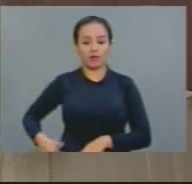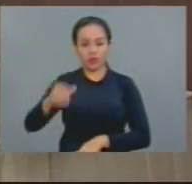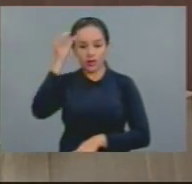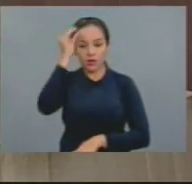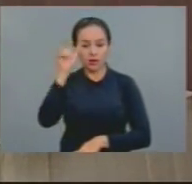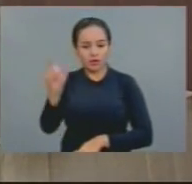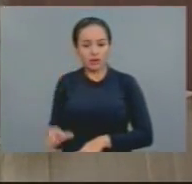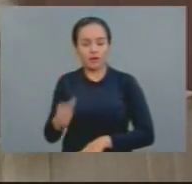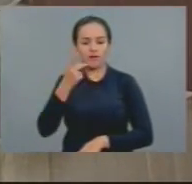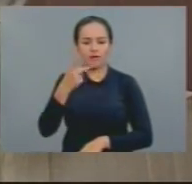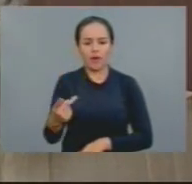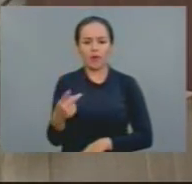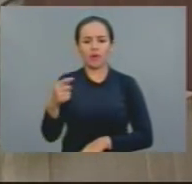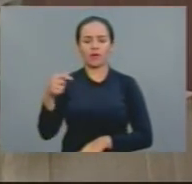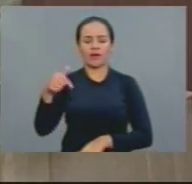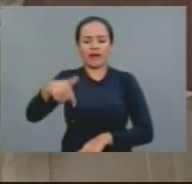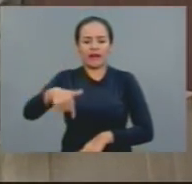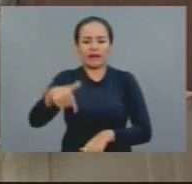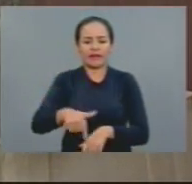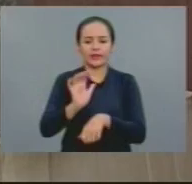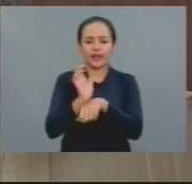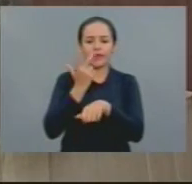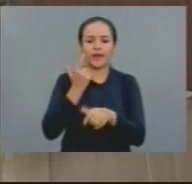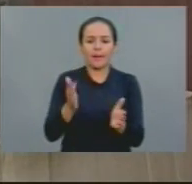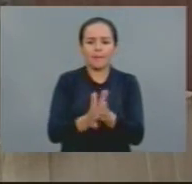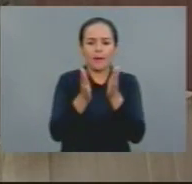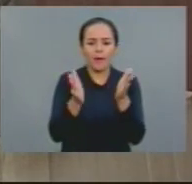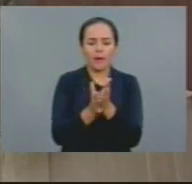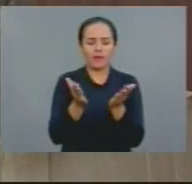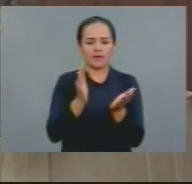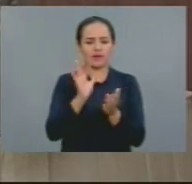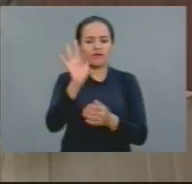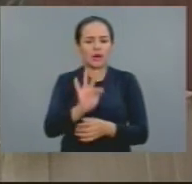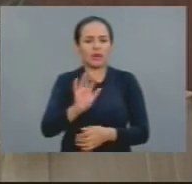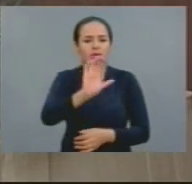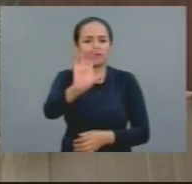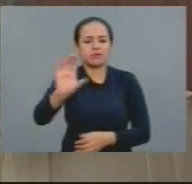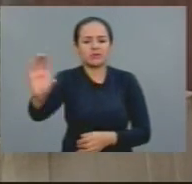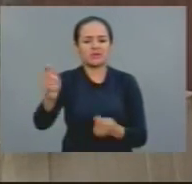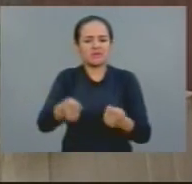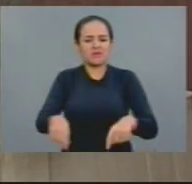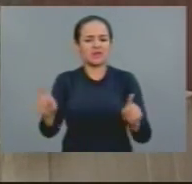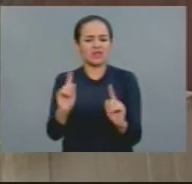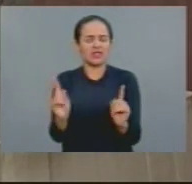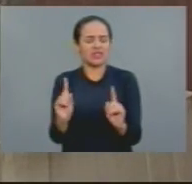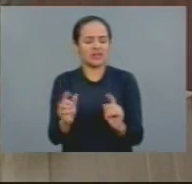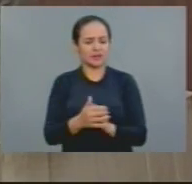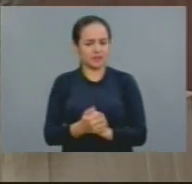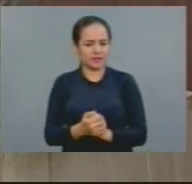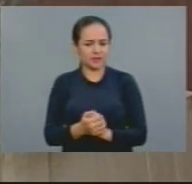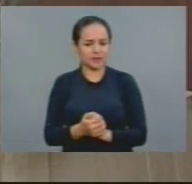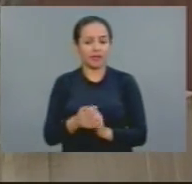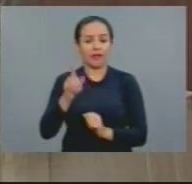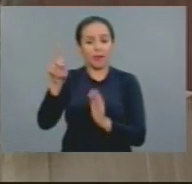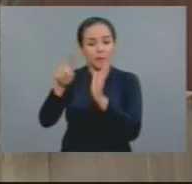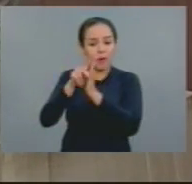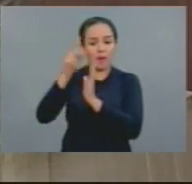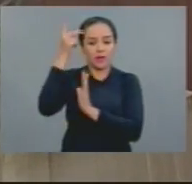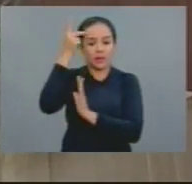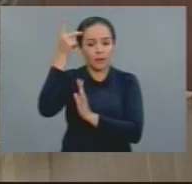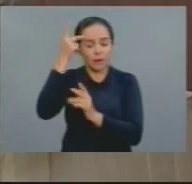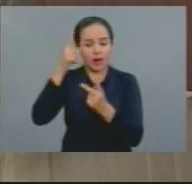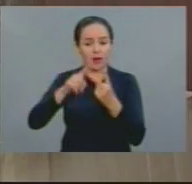éramos muito pobres para investirmos em universidades estaduais. Que isso era para São Paulo,